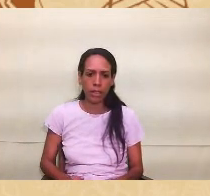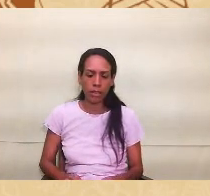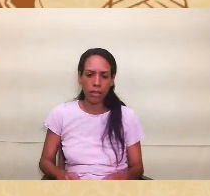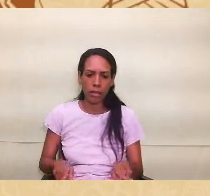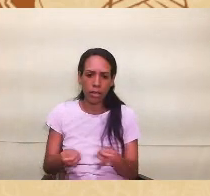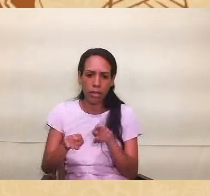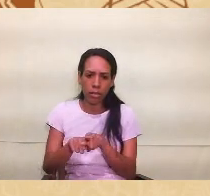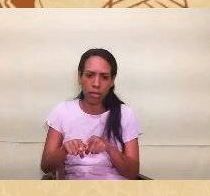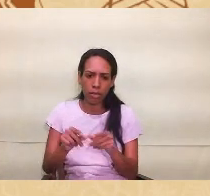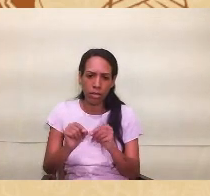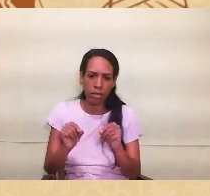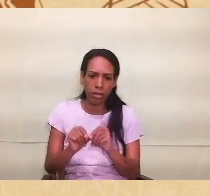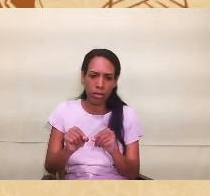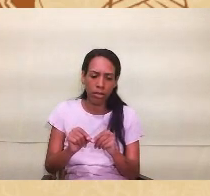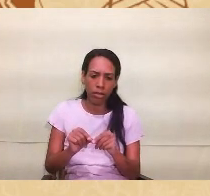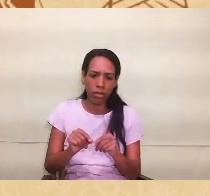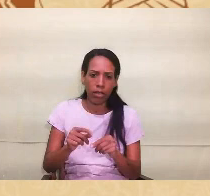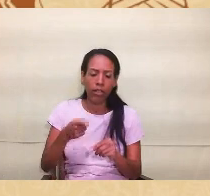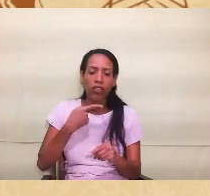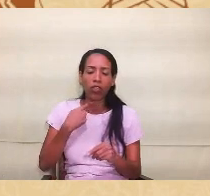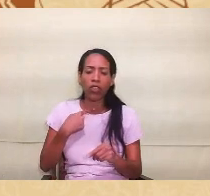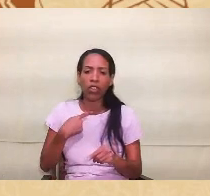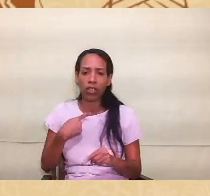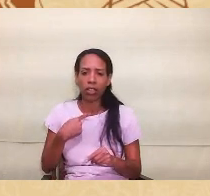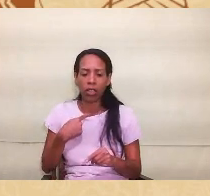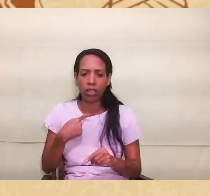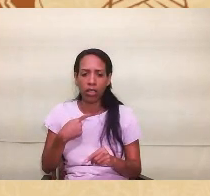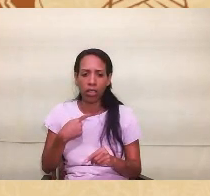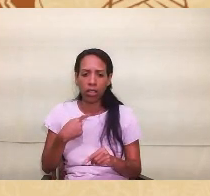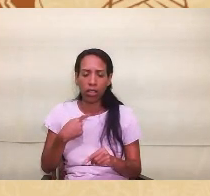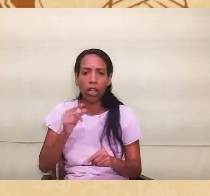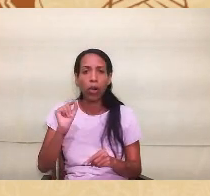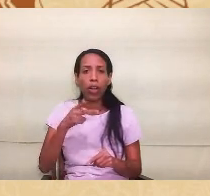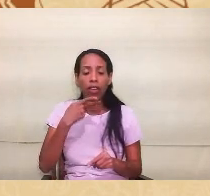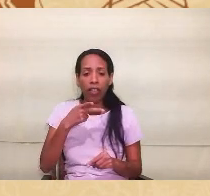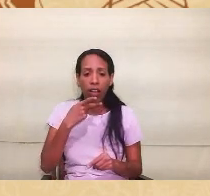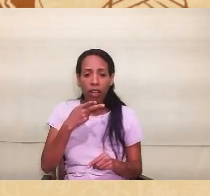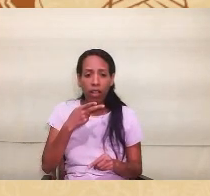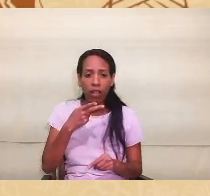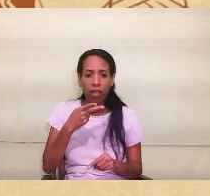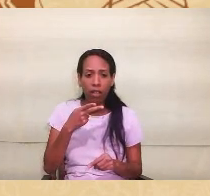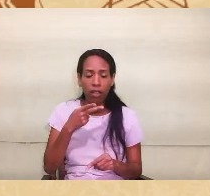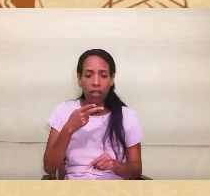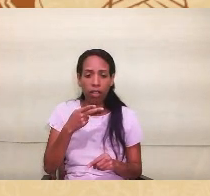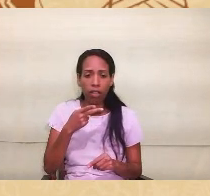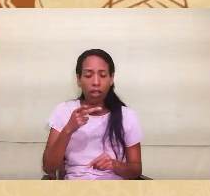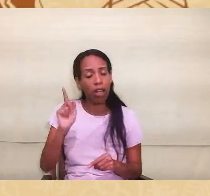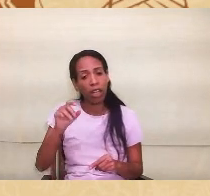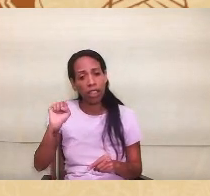é o que a gente deseja, né? E uma coisa é o que ela é. O que é assim. Então,